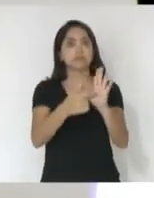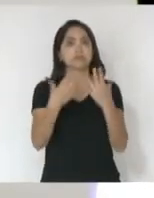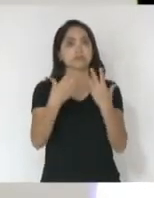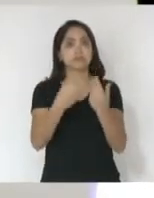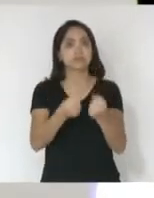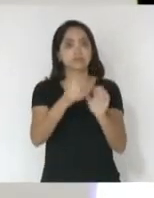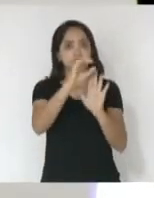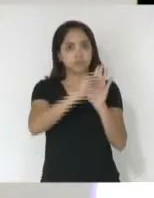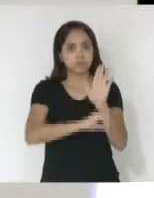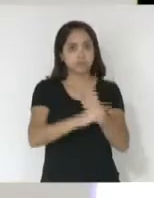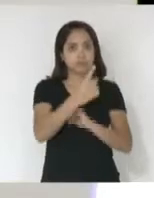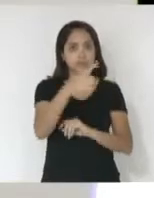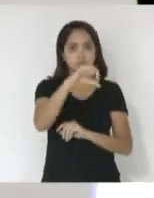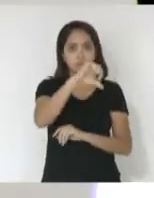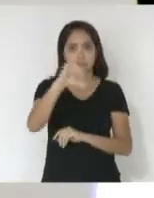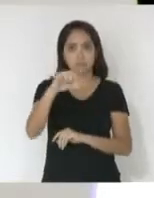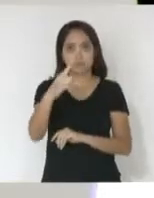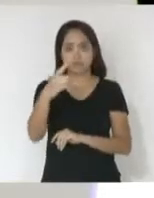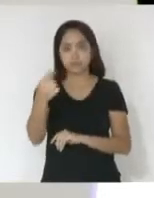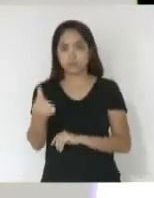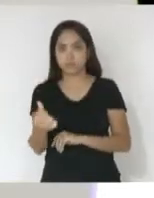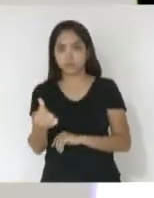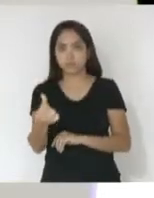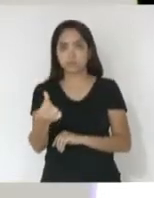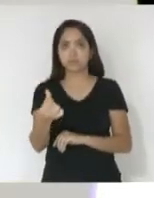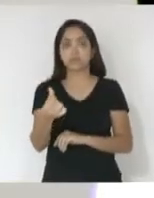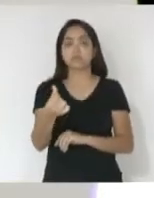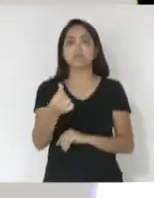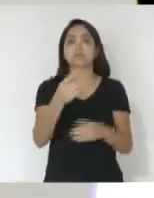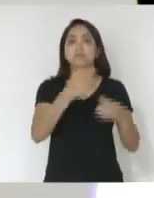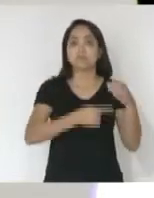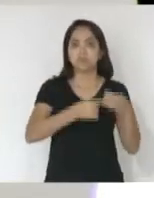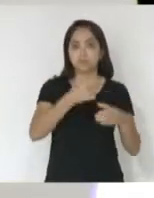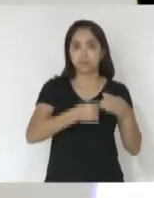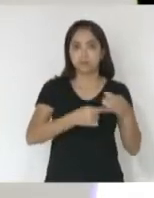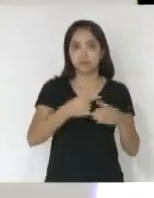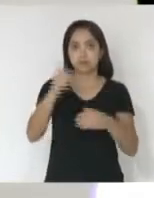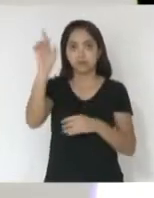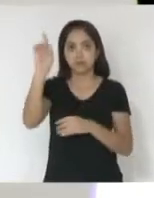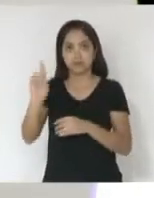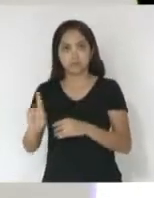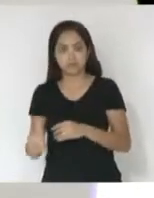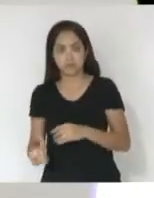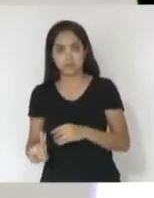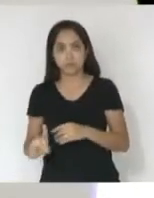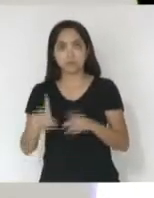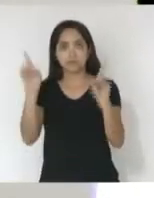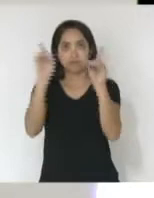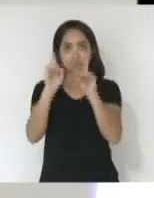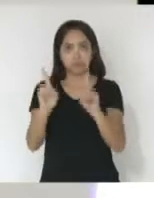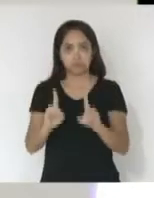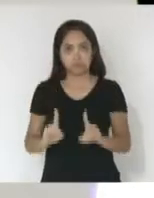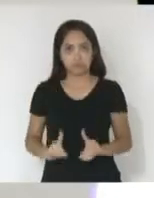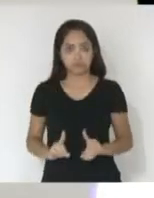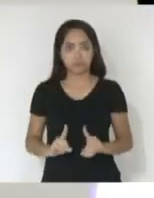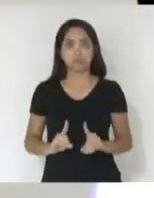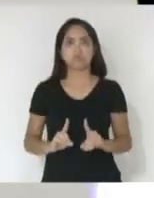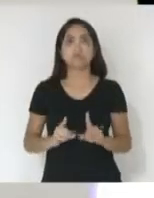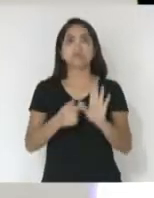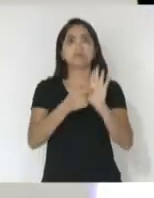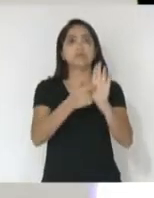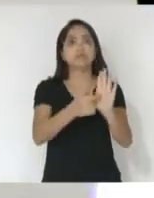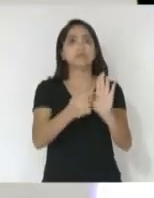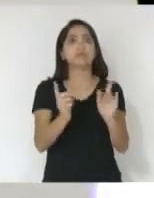ofício 199/2016. E a Comissão de Defesa dos Direitos da Pessoa com Deficiência apresentou